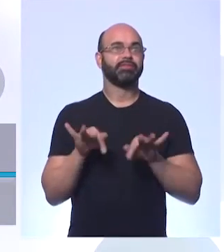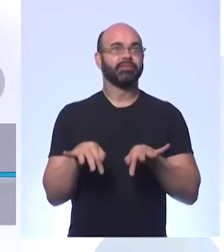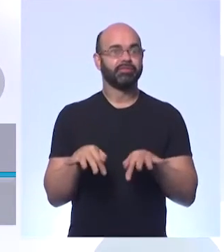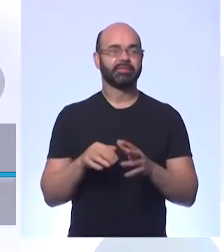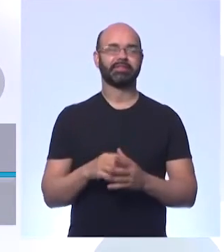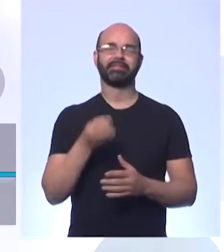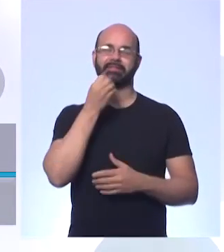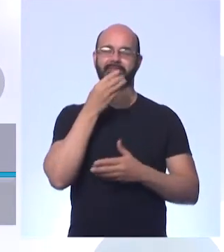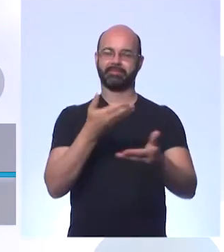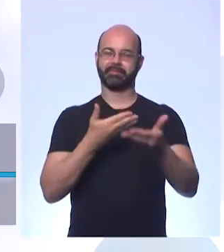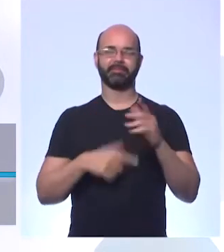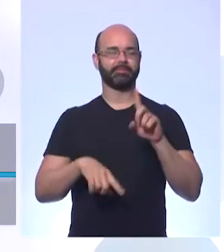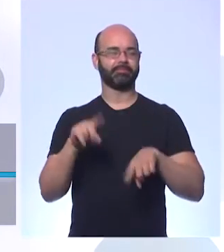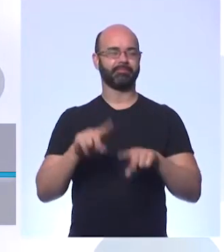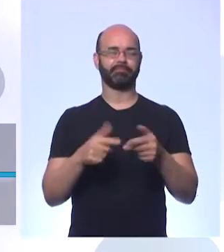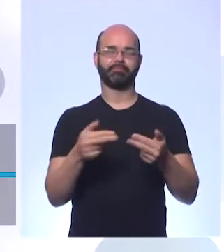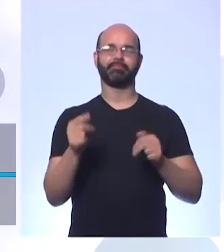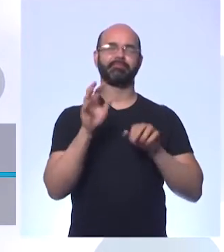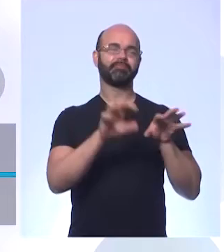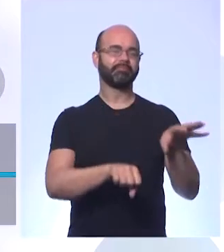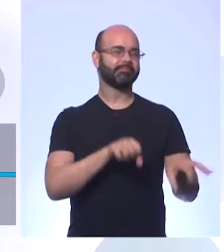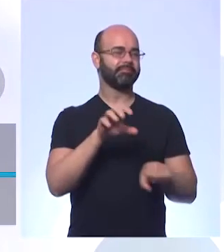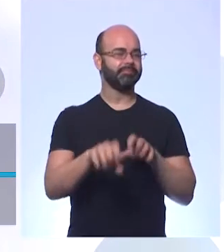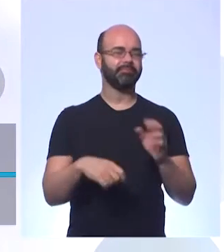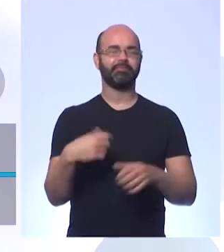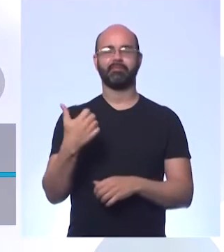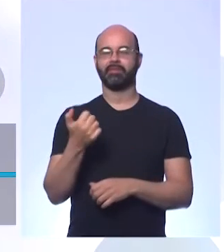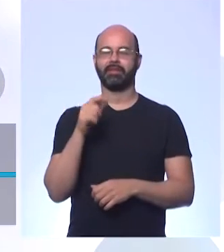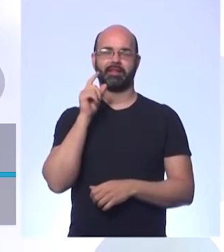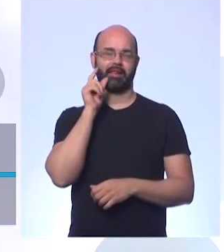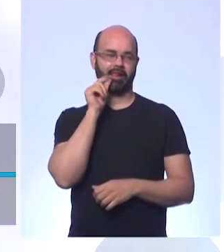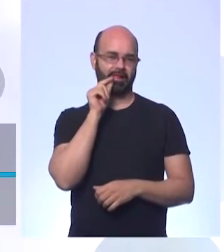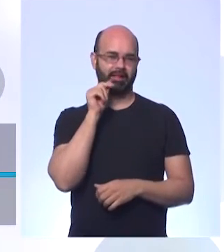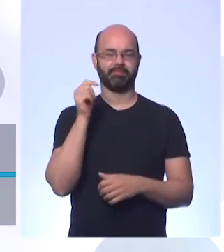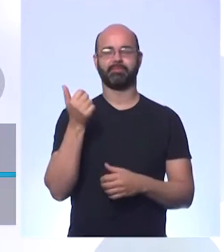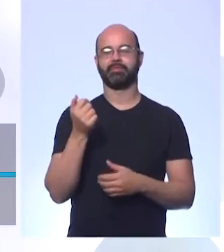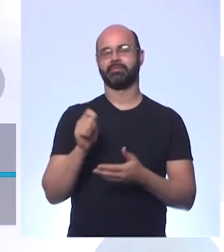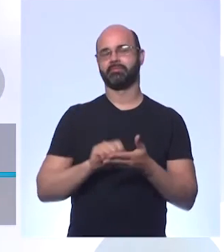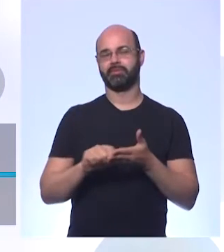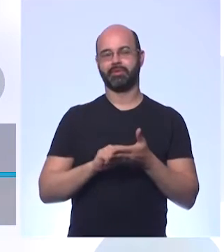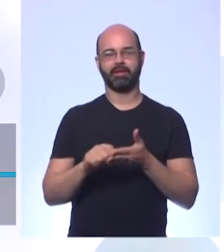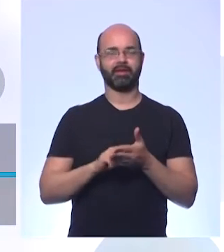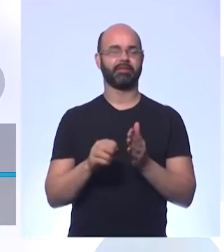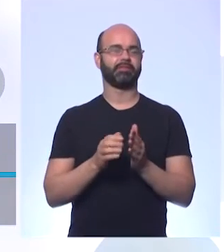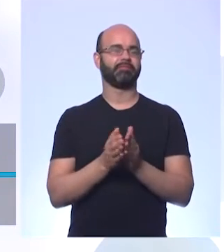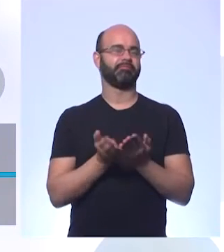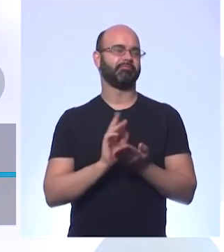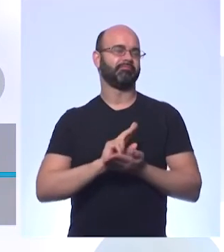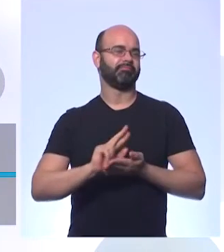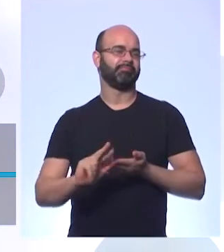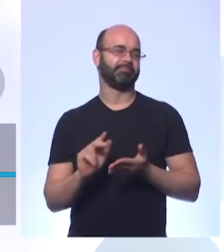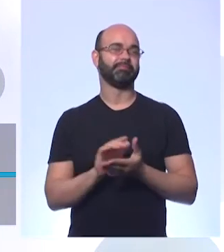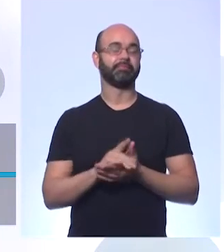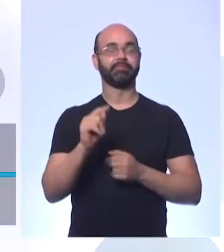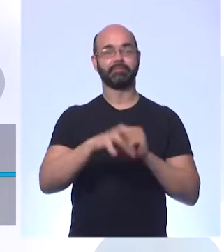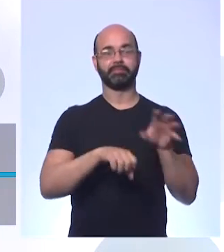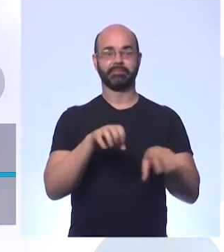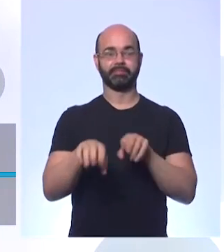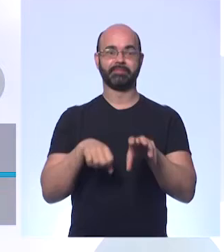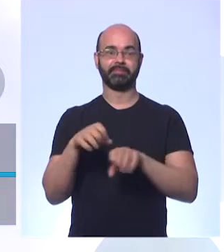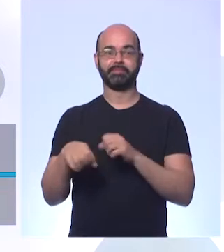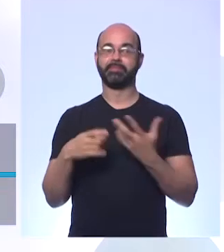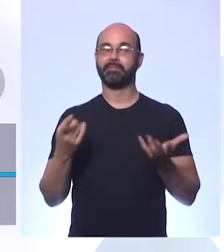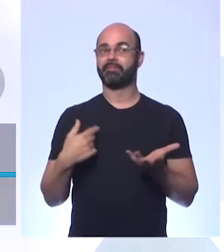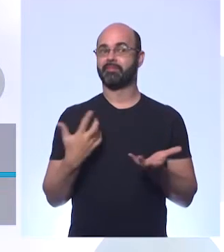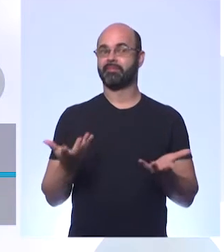Peguem seus materiais aí, pegar uma caneta, lápis, borracha e um caderninho para fazer algumas anotações. Eu sou a professora Viviane, a professora de vocês hoje